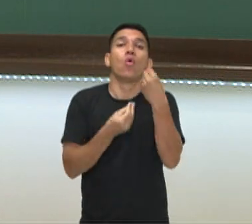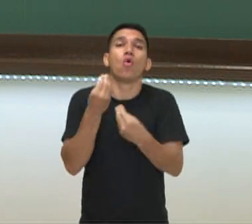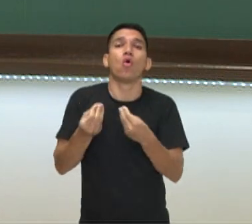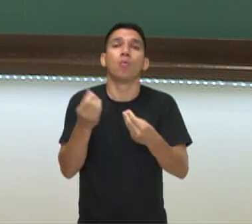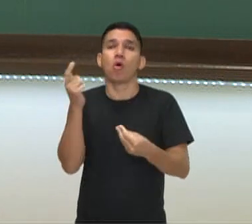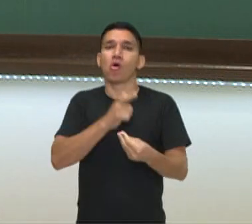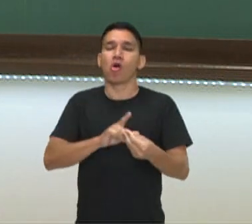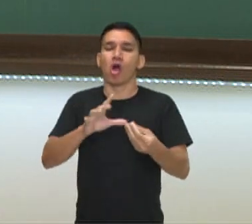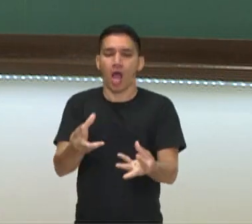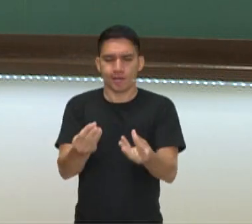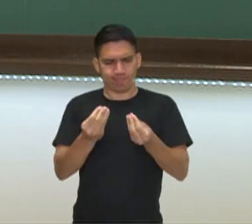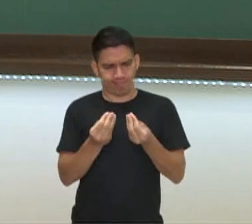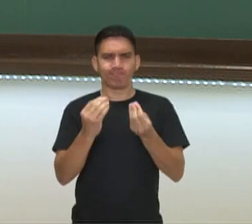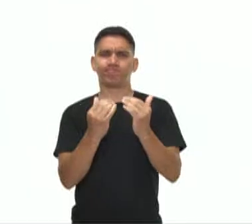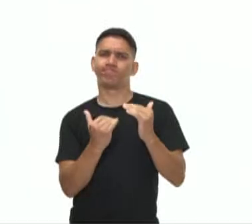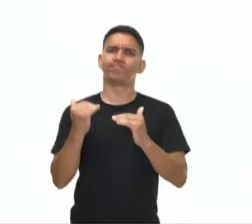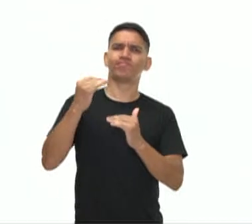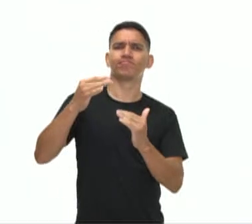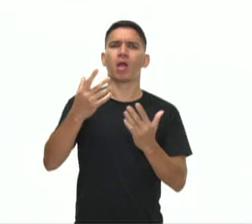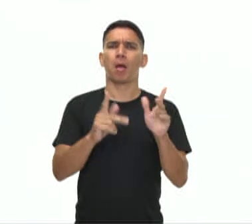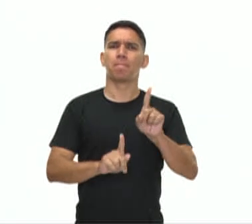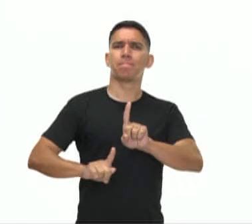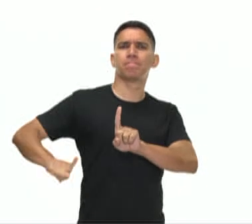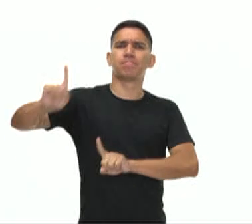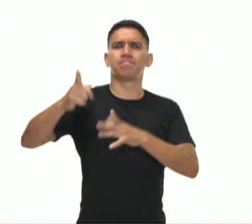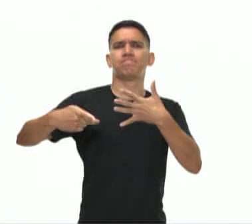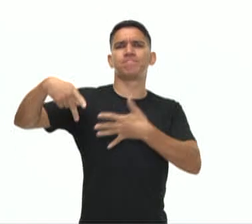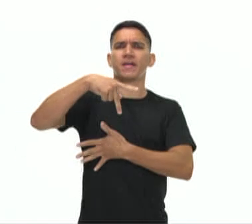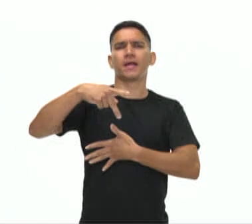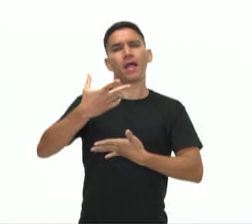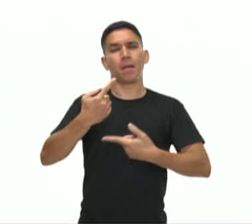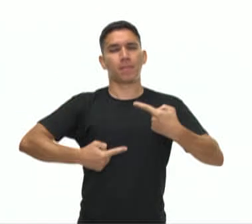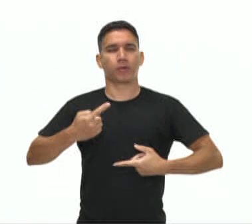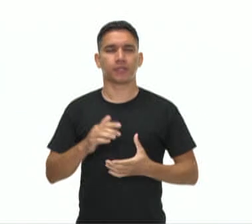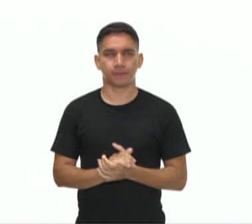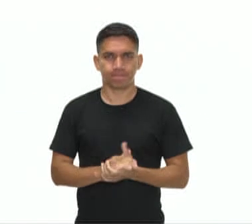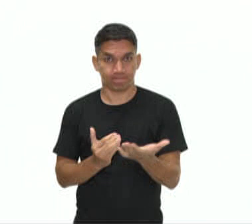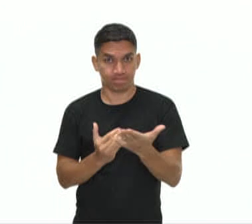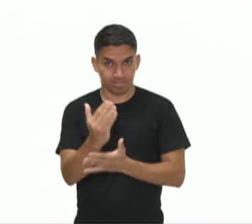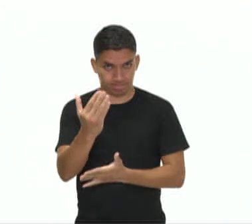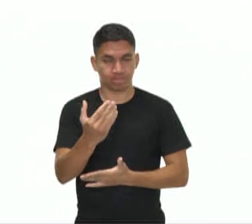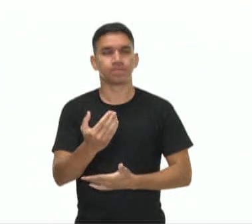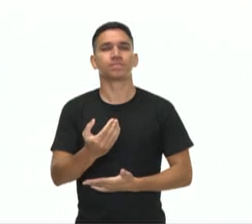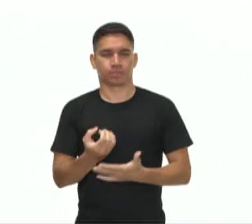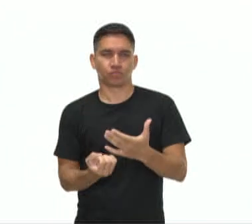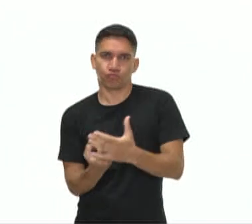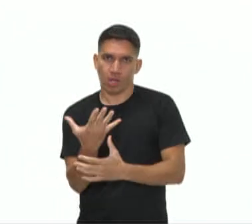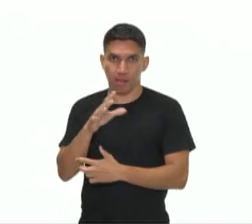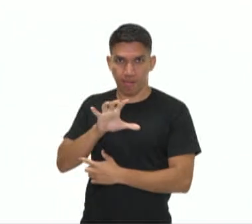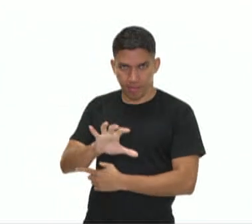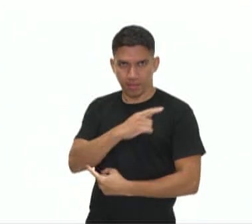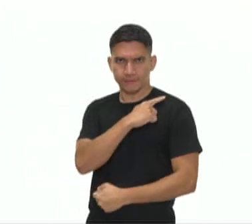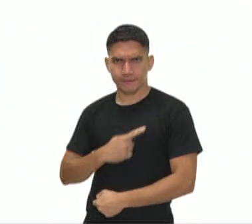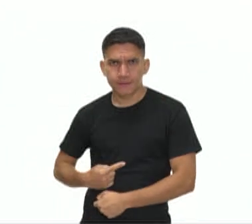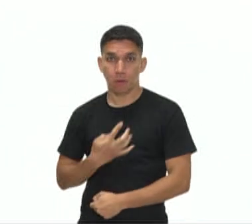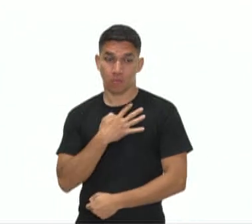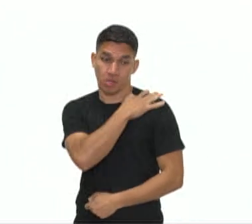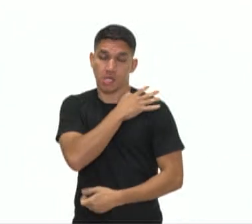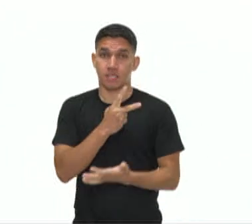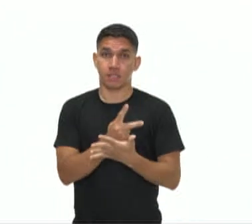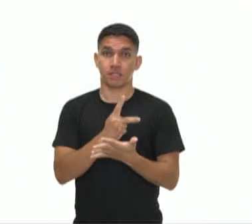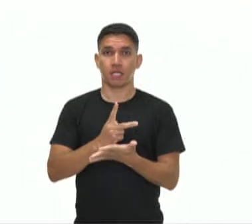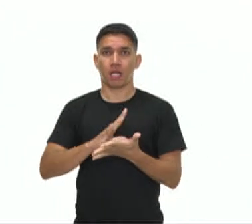privilégios políticos. Desde a sua implantação, os militares tiveram sempre uma presença marcante